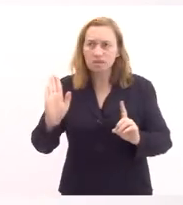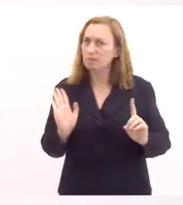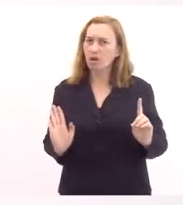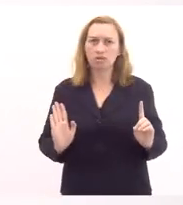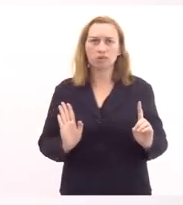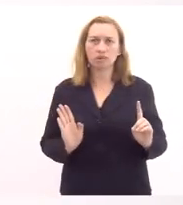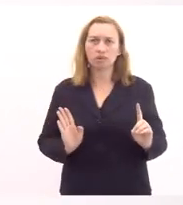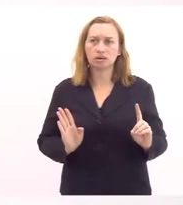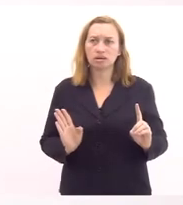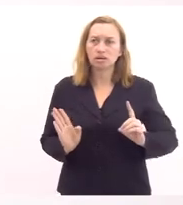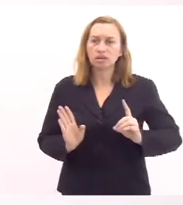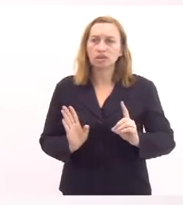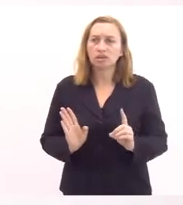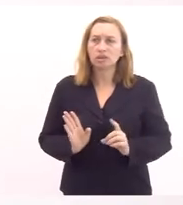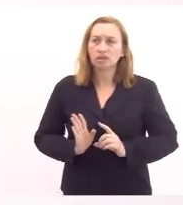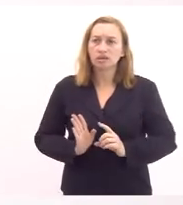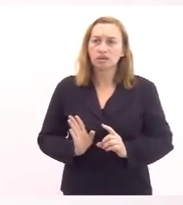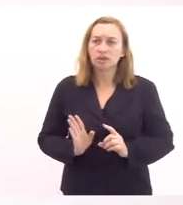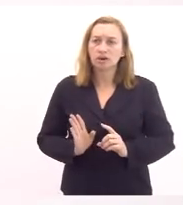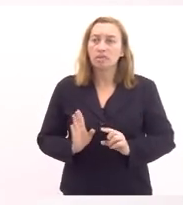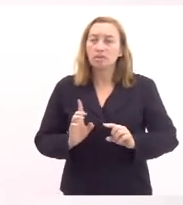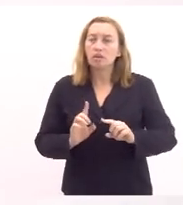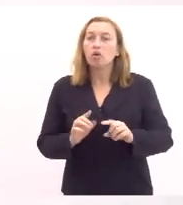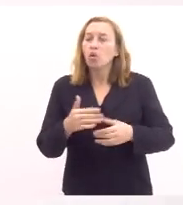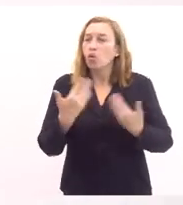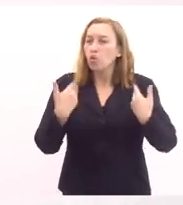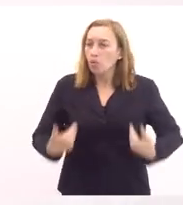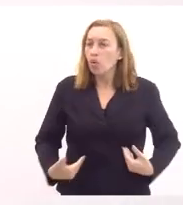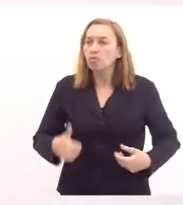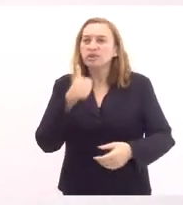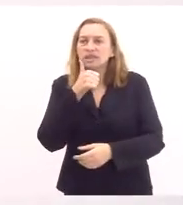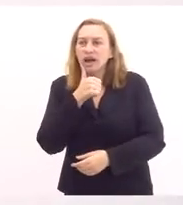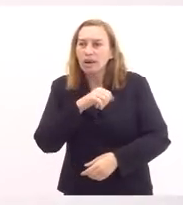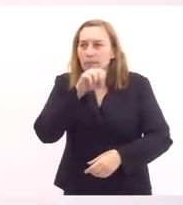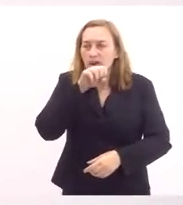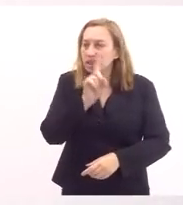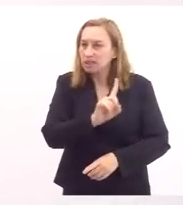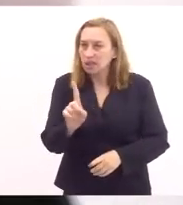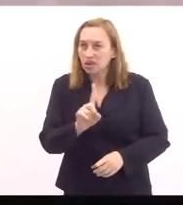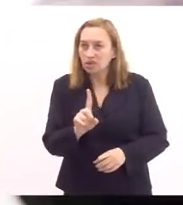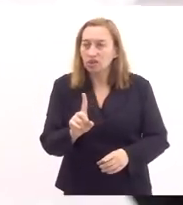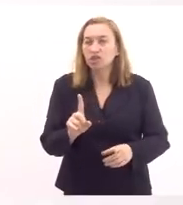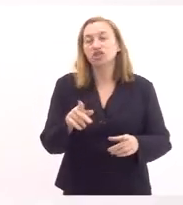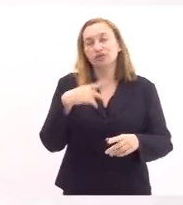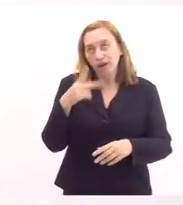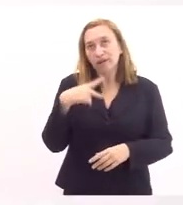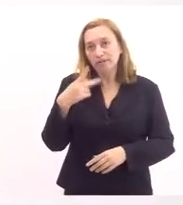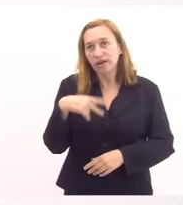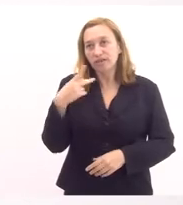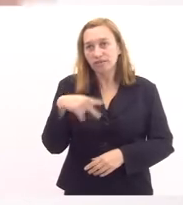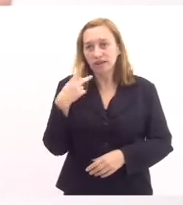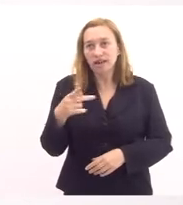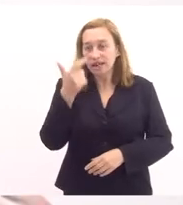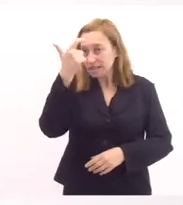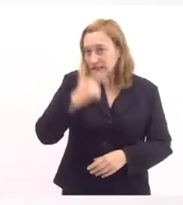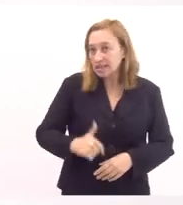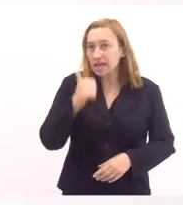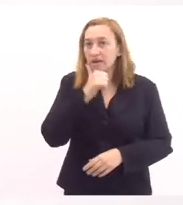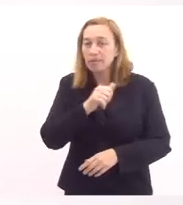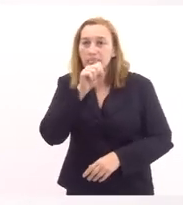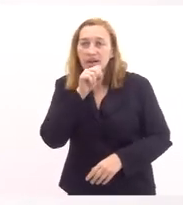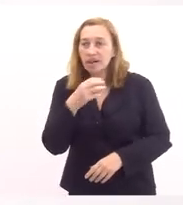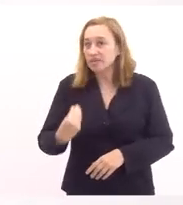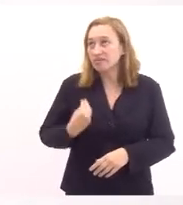né que tá ali é válida o corpo da mulher a gente reproduz essas falas né de que ser mãe é padecer